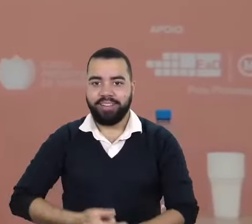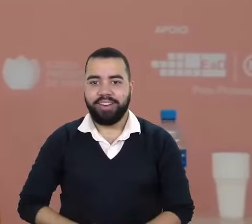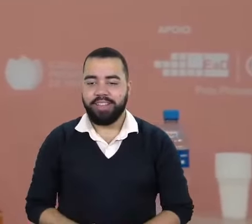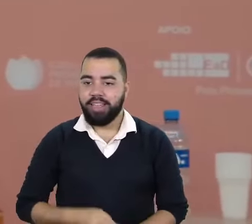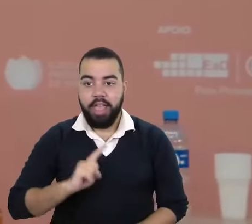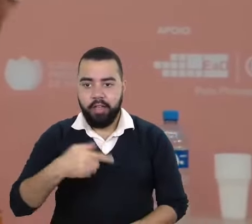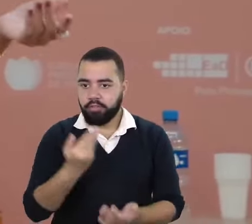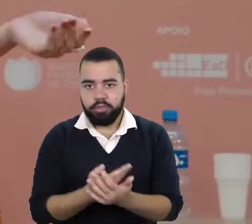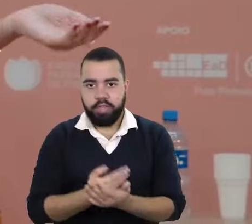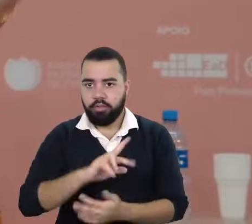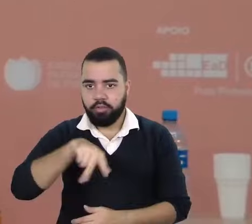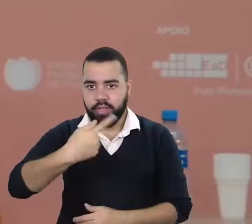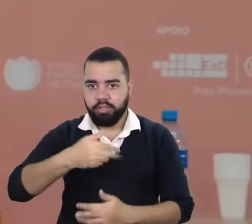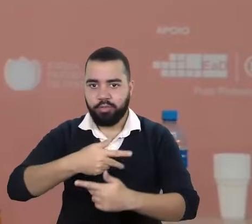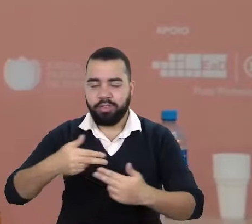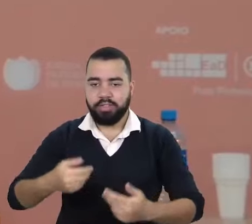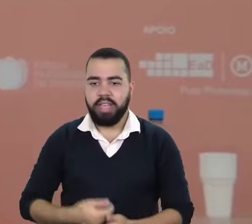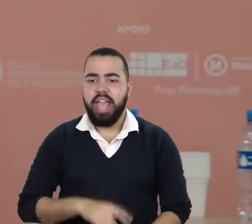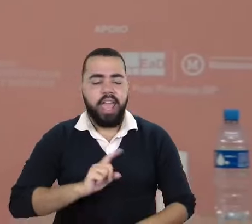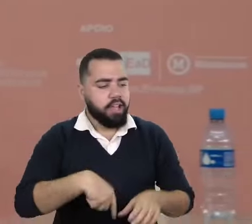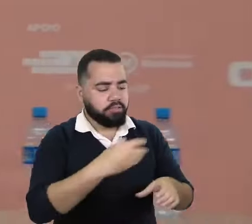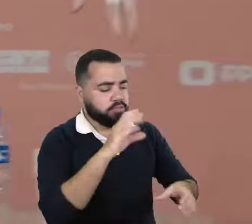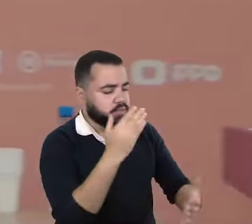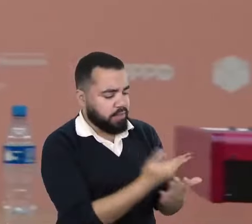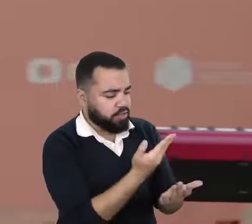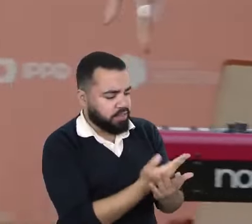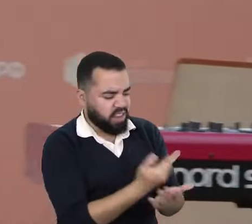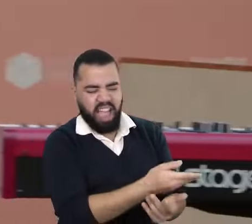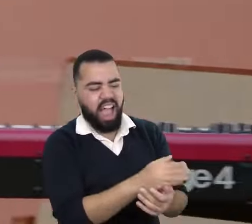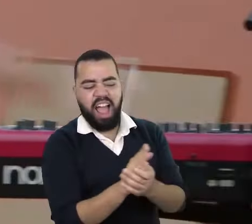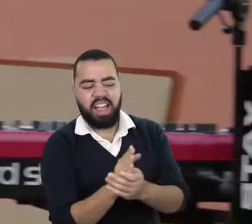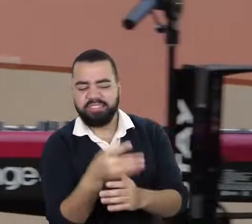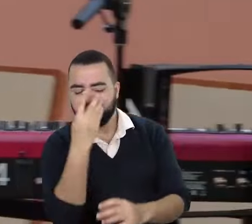outras coisas. Mas os hiperfocos iam passando e ia trancando as faculdades.